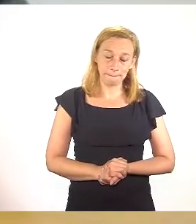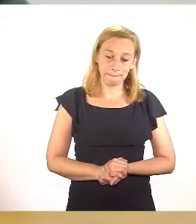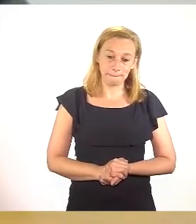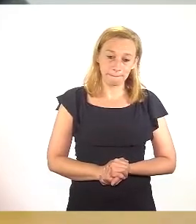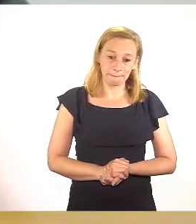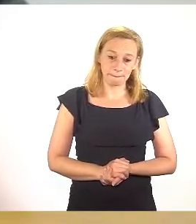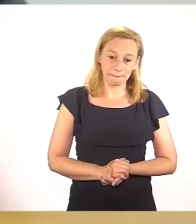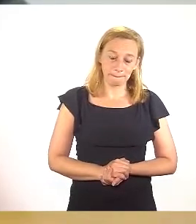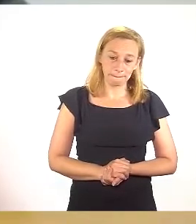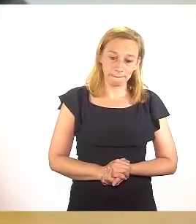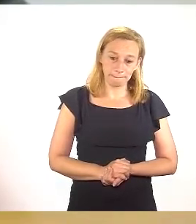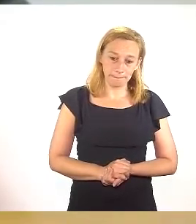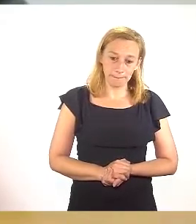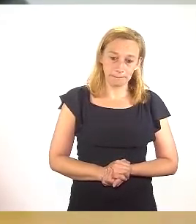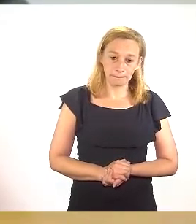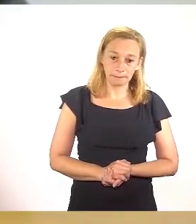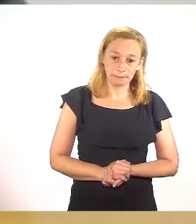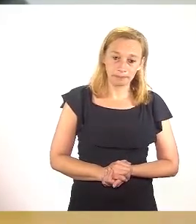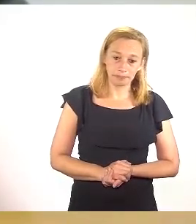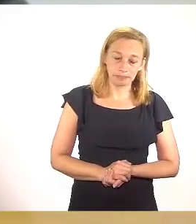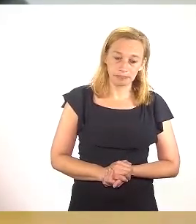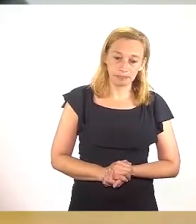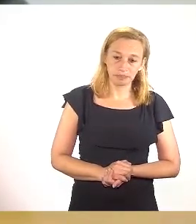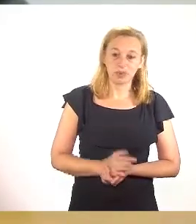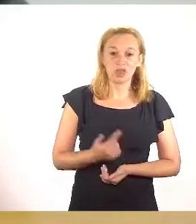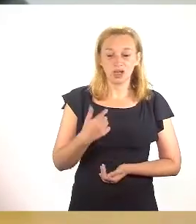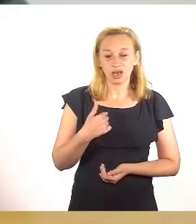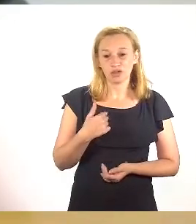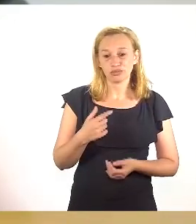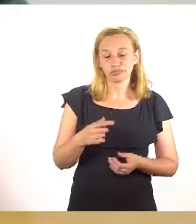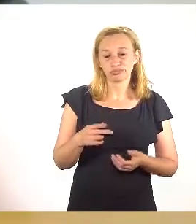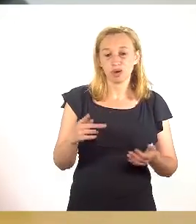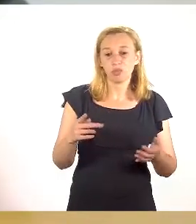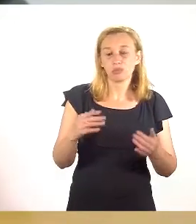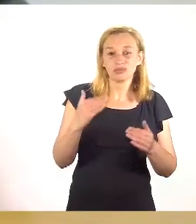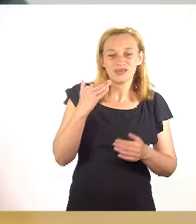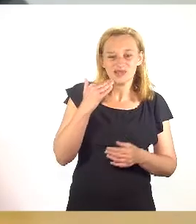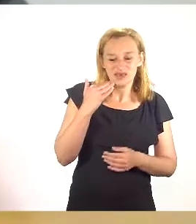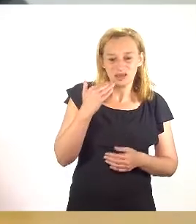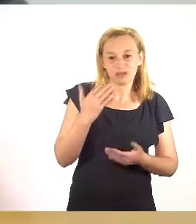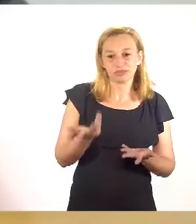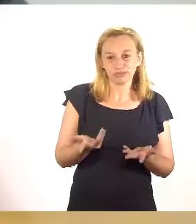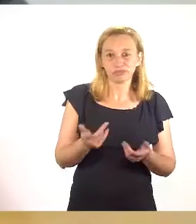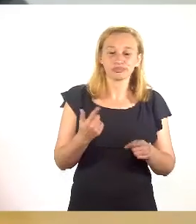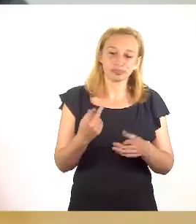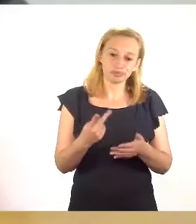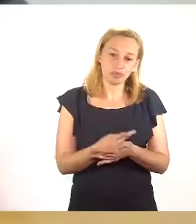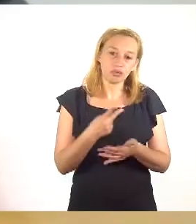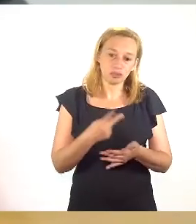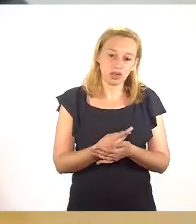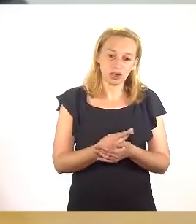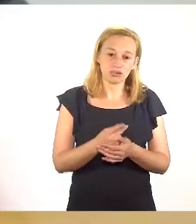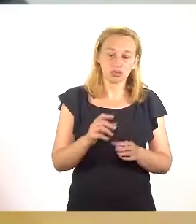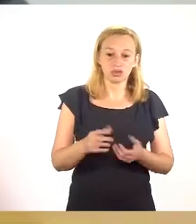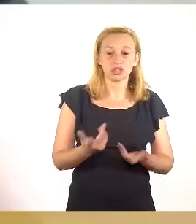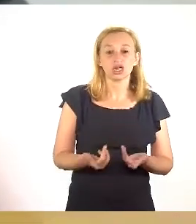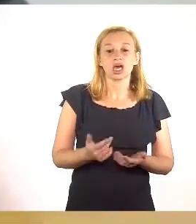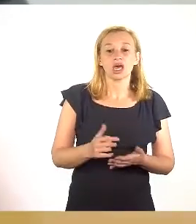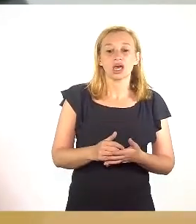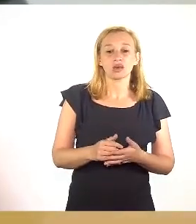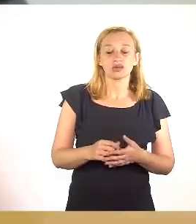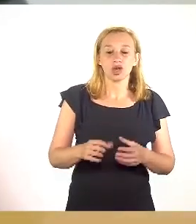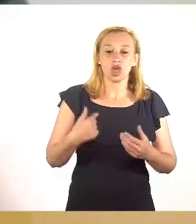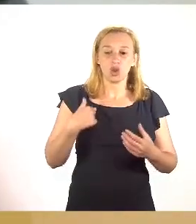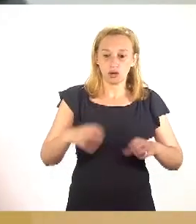por uma questão de um acidente que eu tive, que me deixou de cadeira de rodas, acabei tendo que atrasar um pouquinho a minha formação, mas o artigo 7º ele